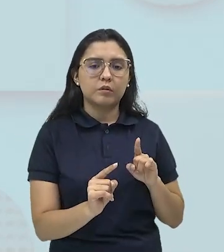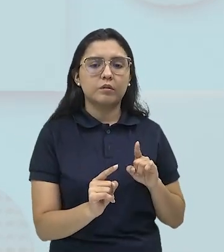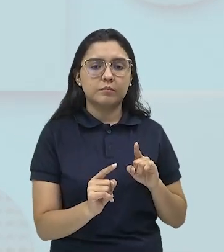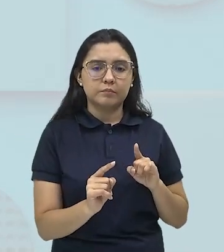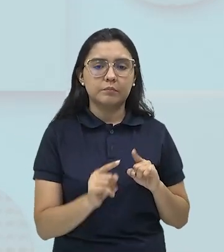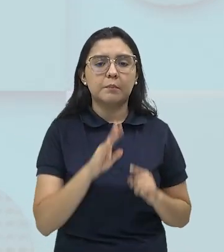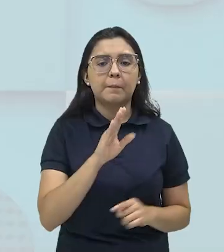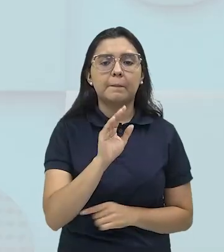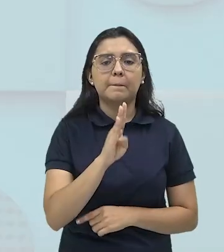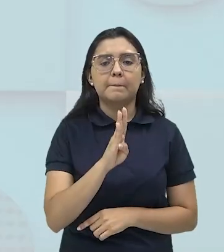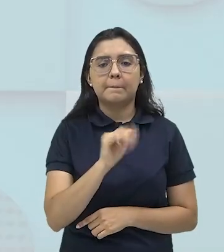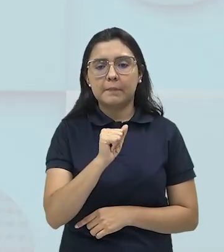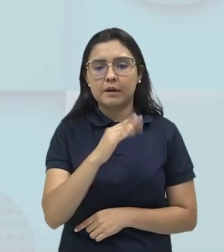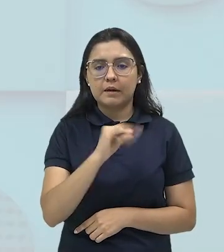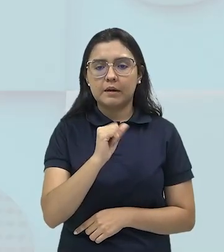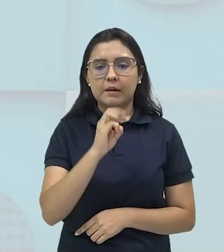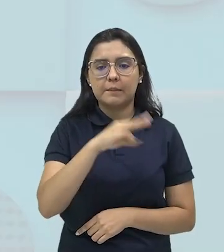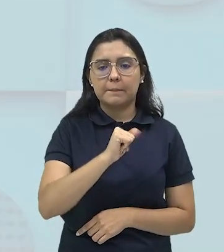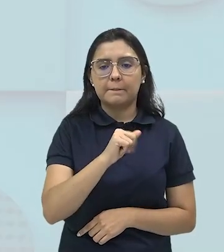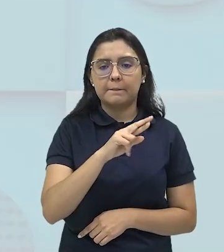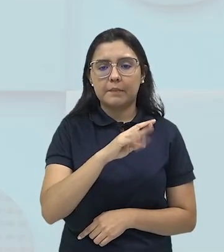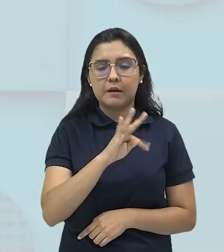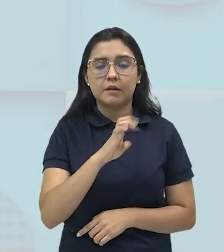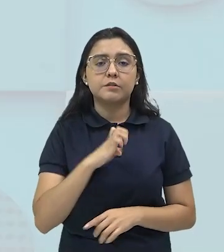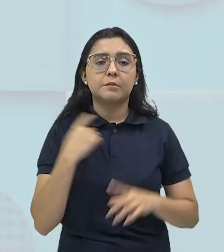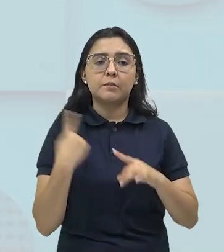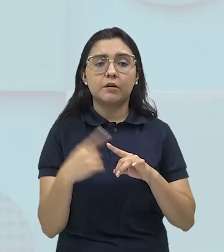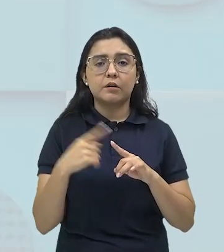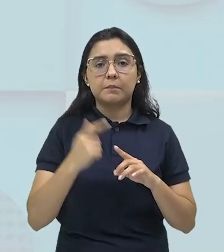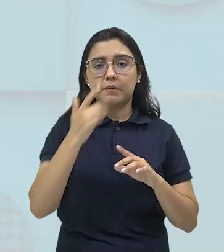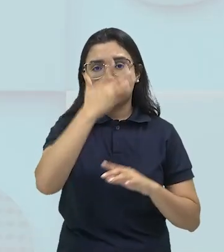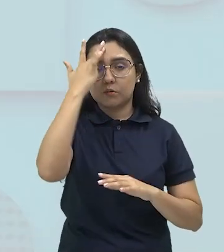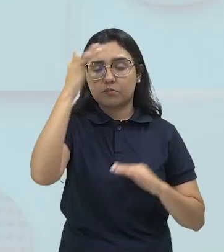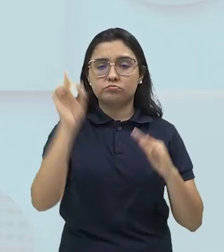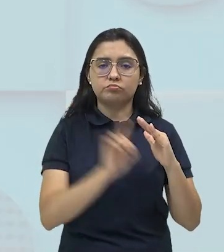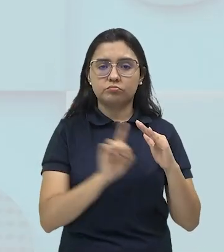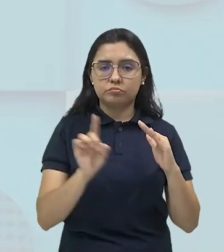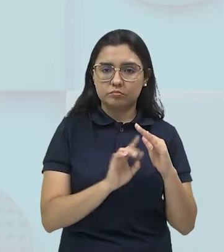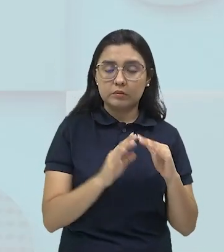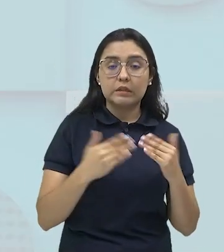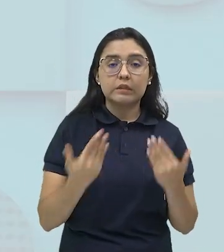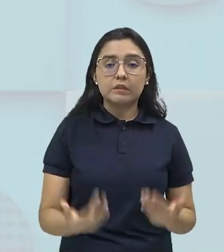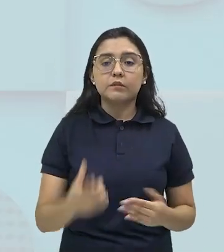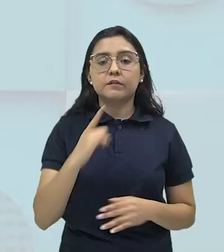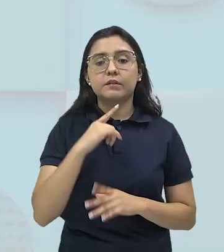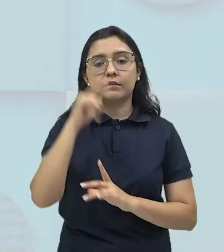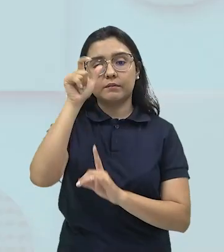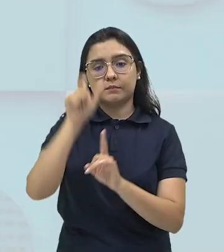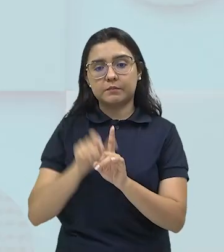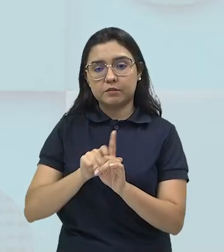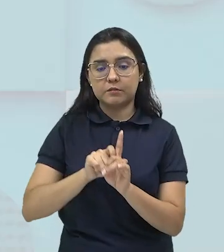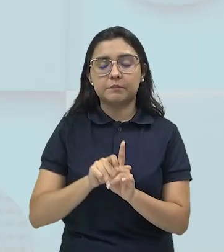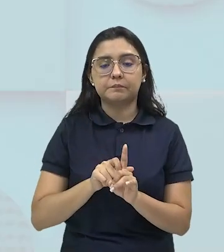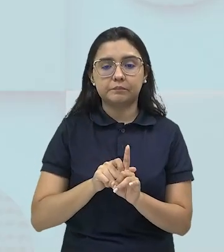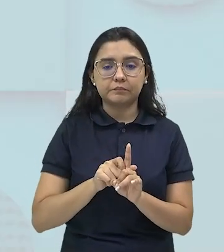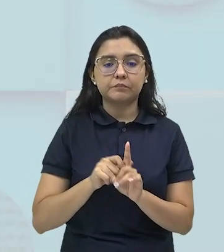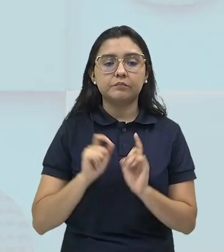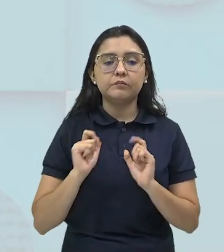ele internava todas as pessoas que tinham algum comportamento desviante. Então, nós vamos ter esse personagem que, no caso, ele